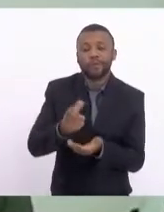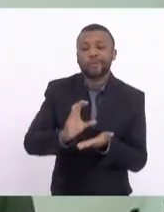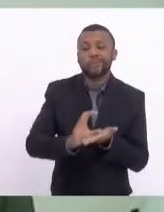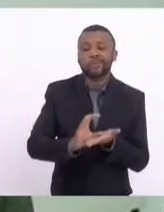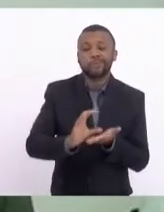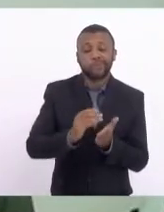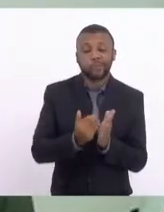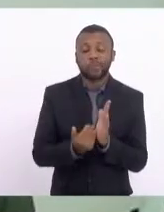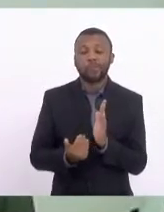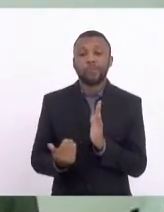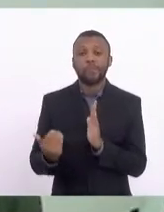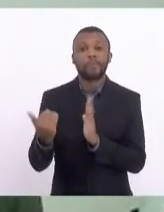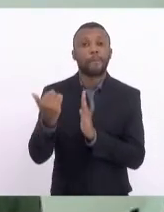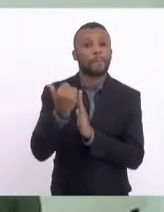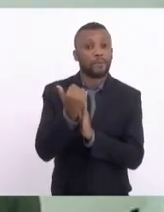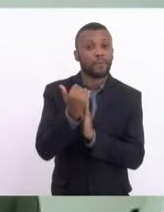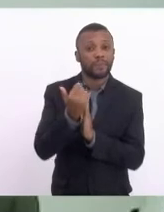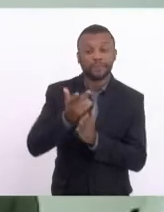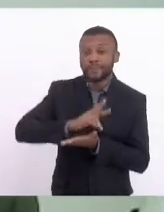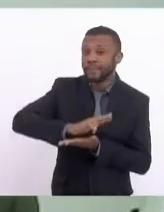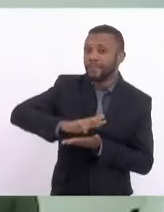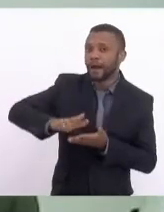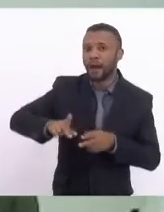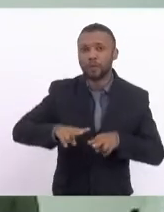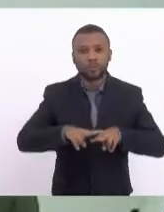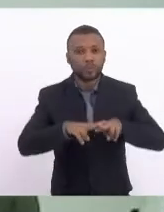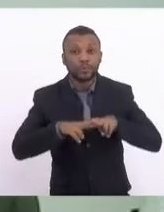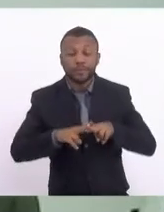diversos motivos, mas